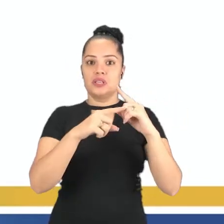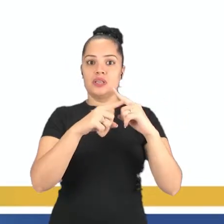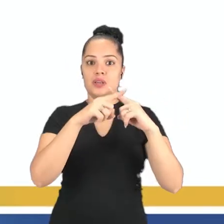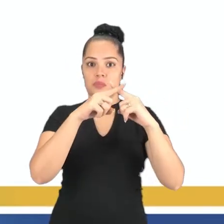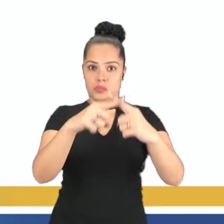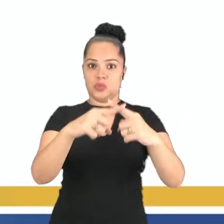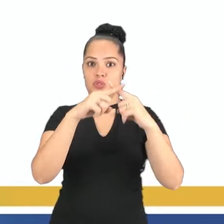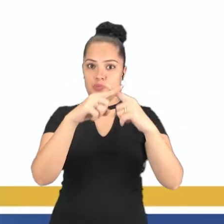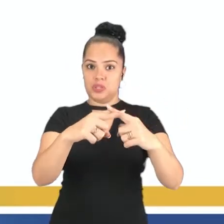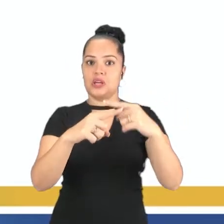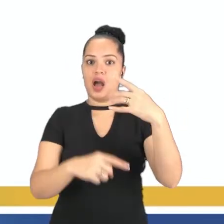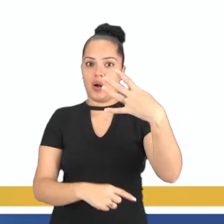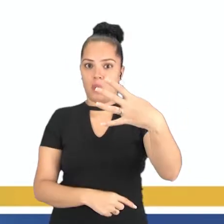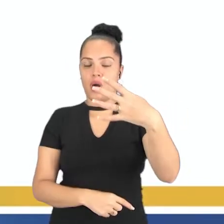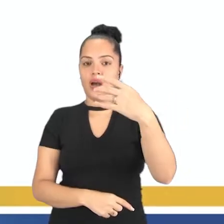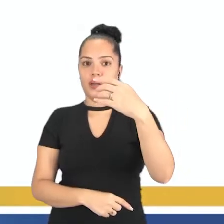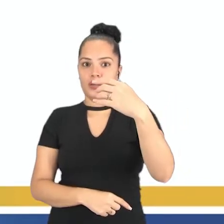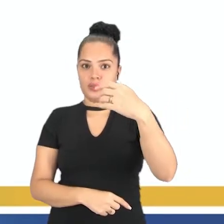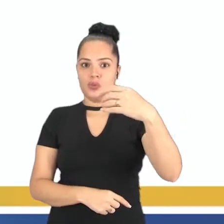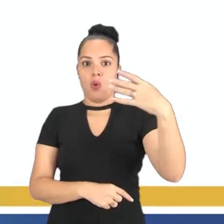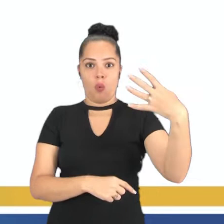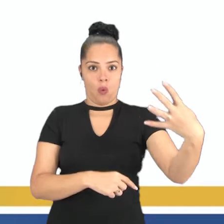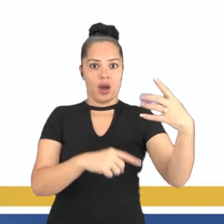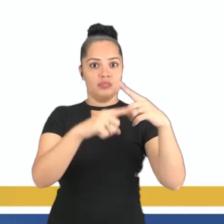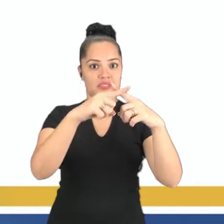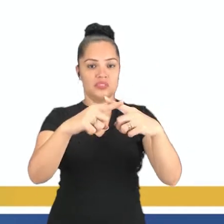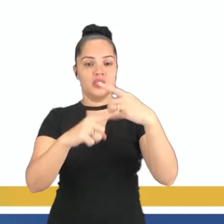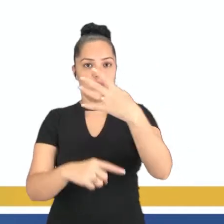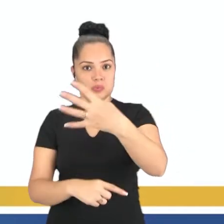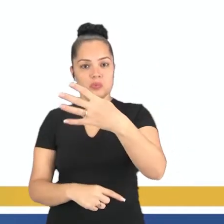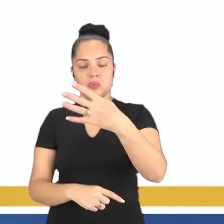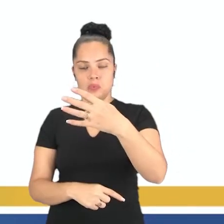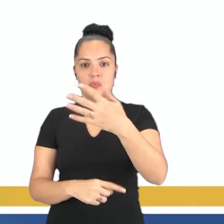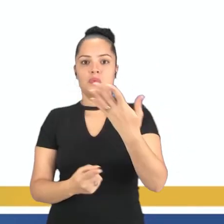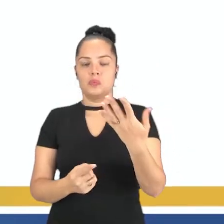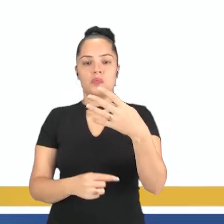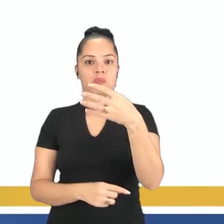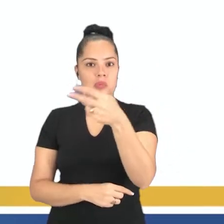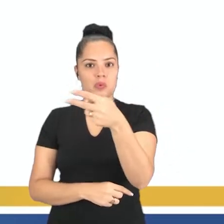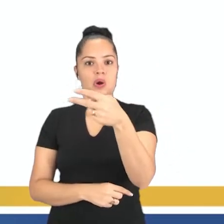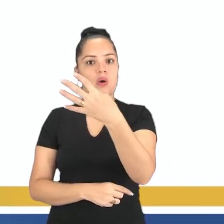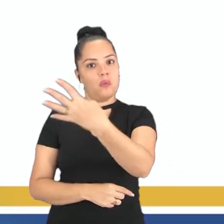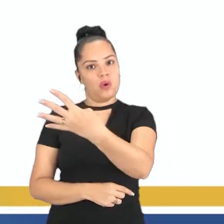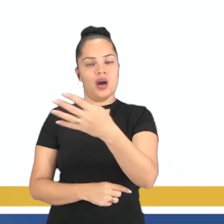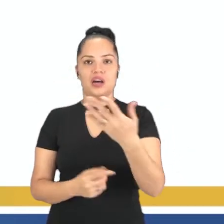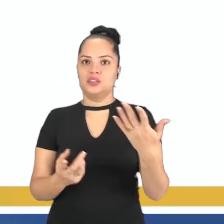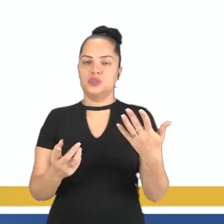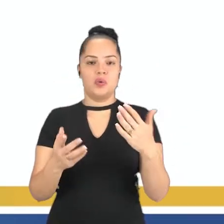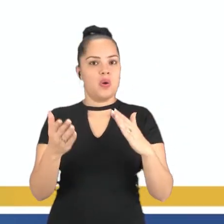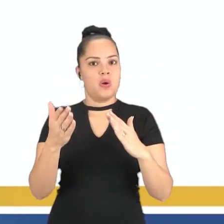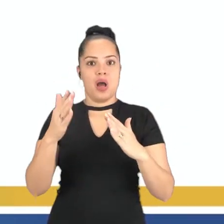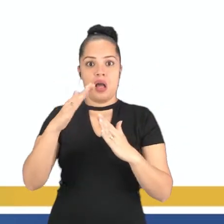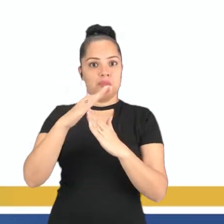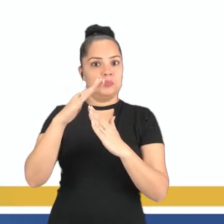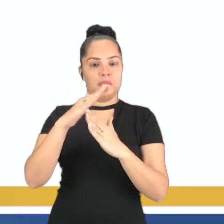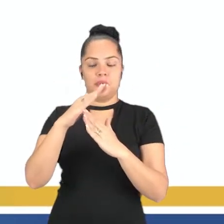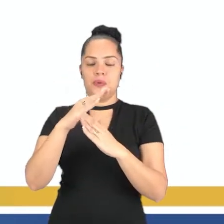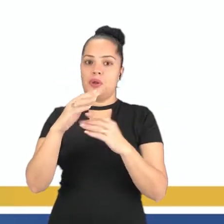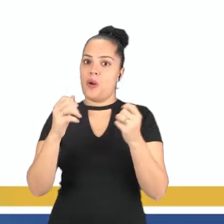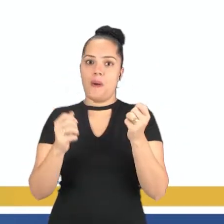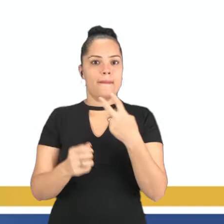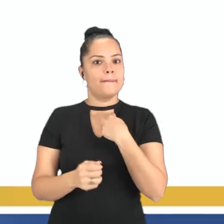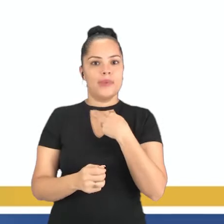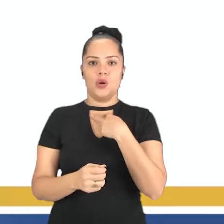por 1, vai dar 4. Vamos ver por 2. 2 vezes 4 vai dar 8. Então, passa, não pode passar, tem que ser menor